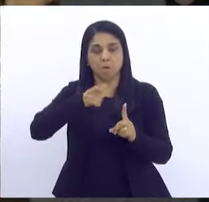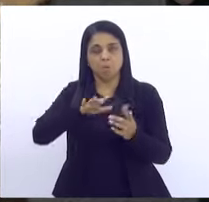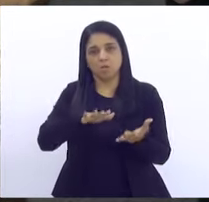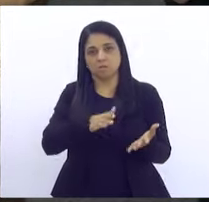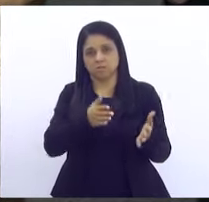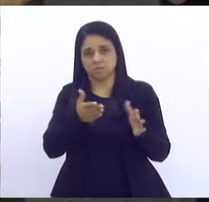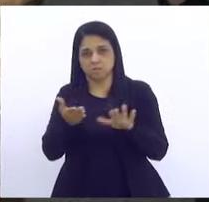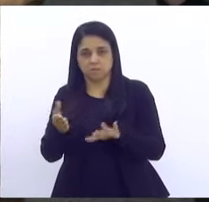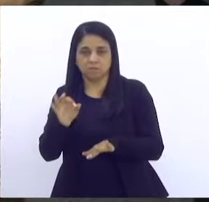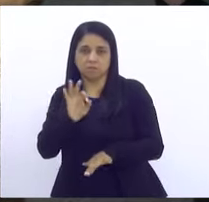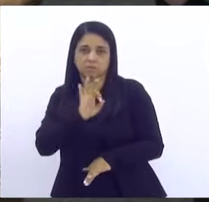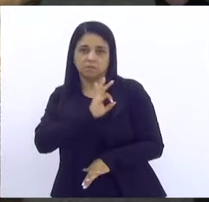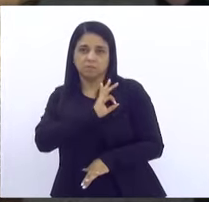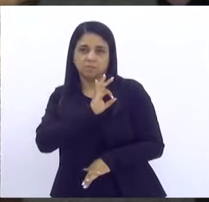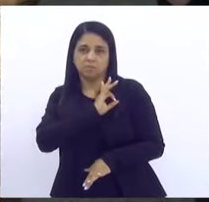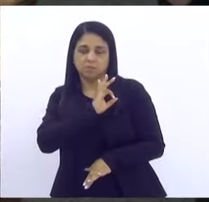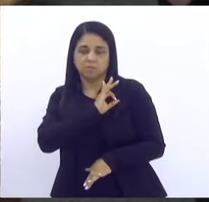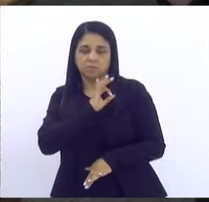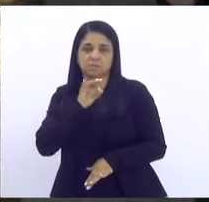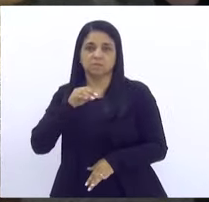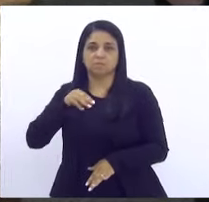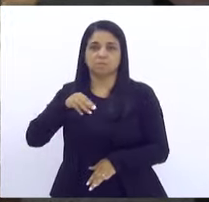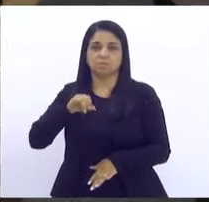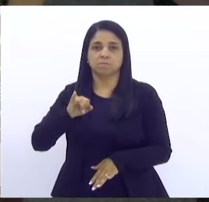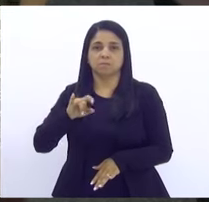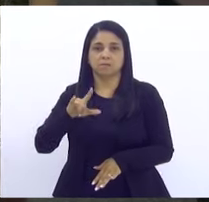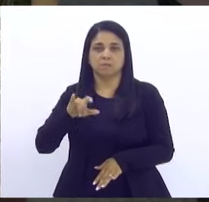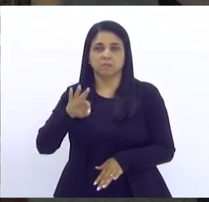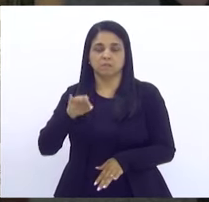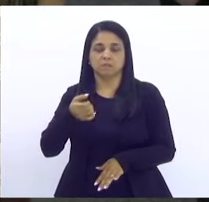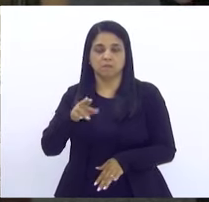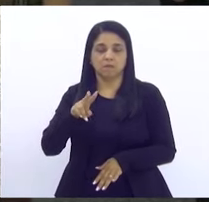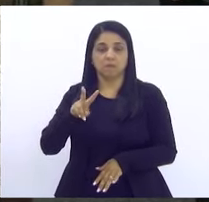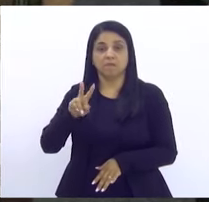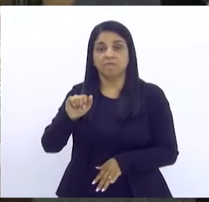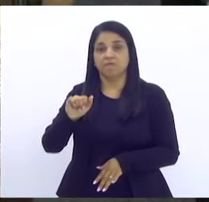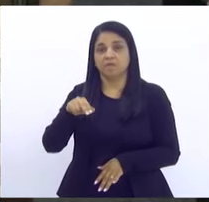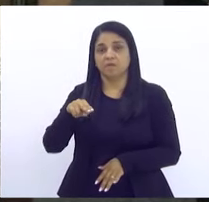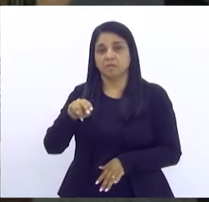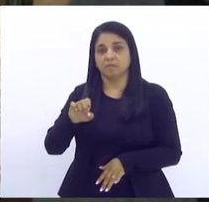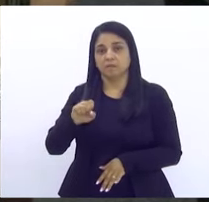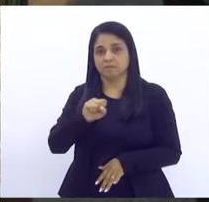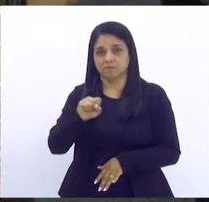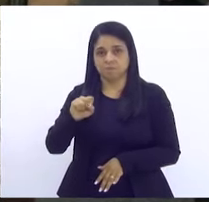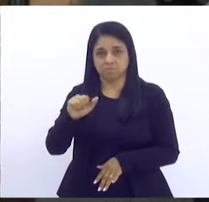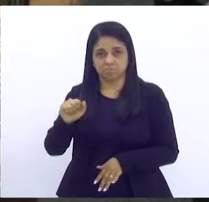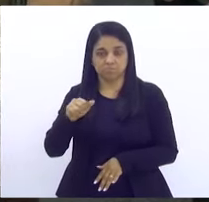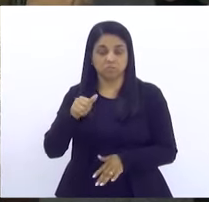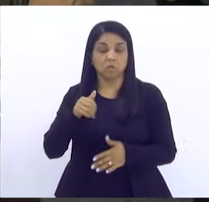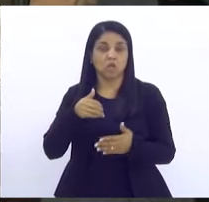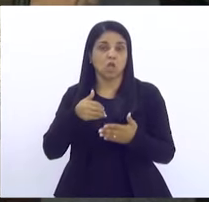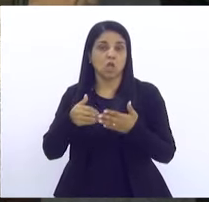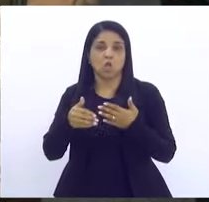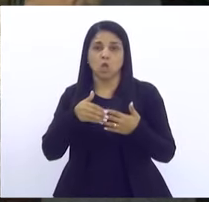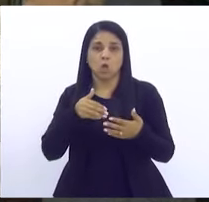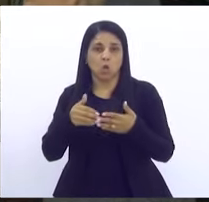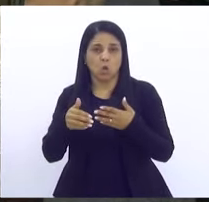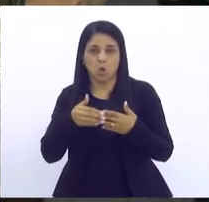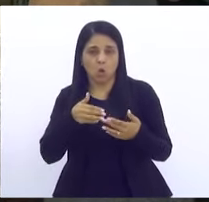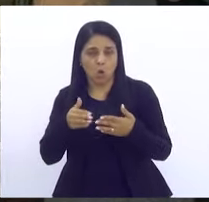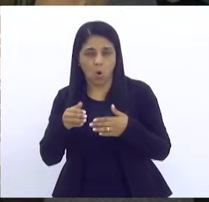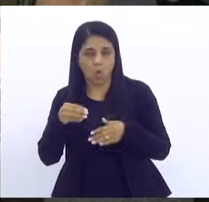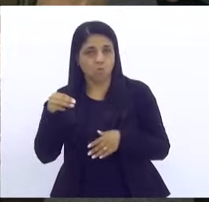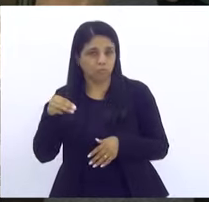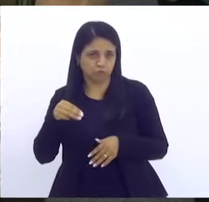da policial militar Vanessa. Seja qual o motivo for do assassinato, é